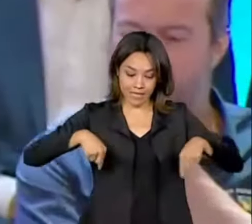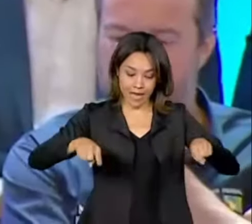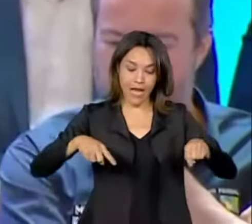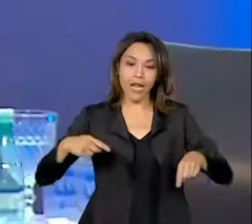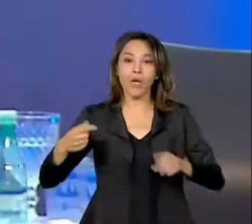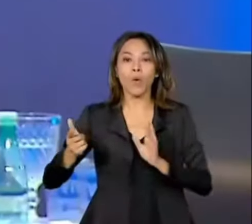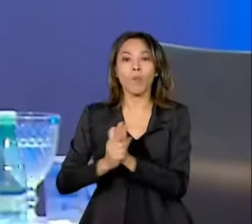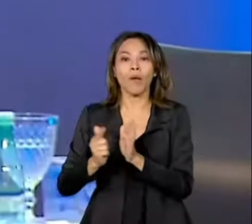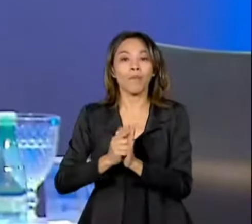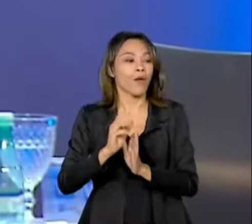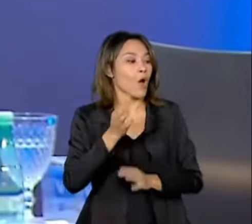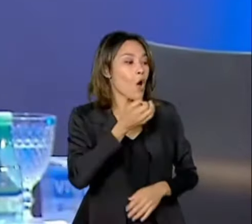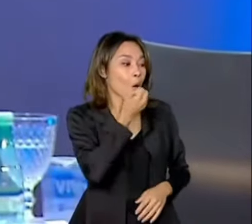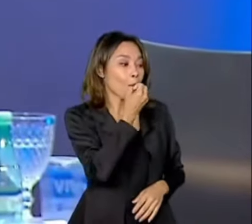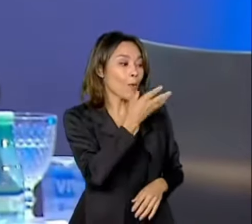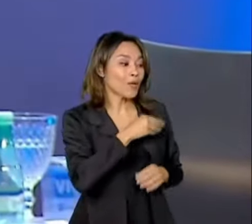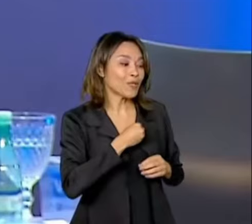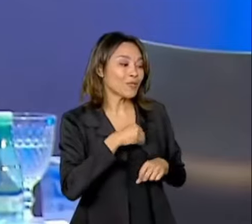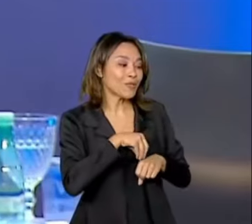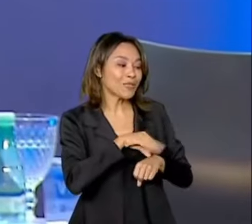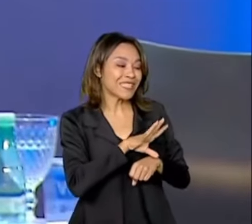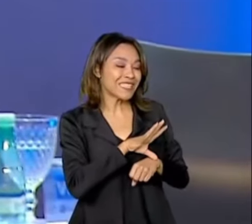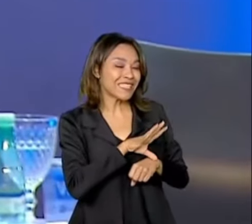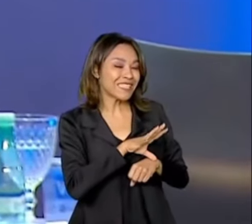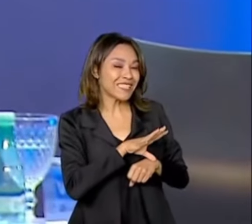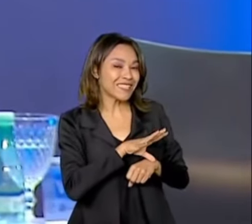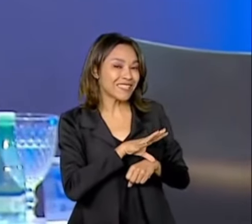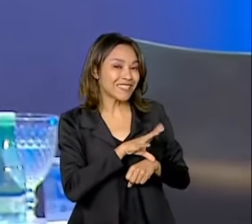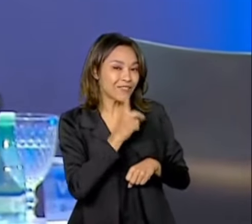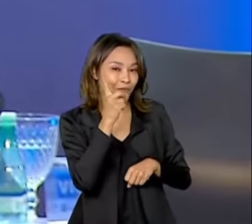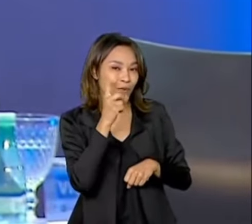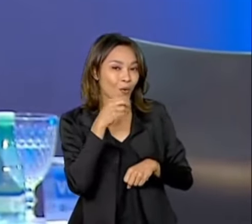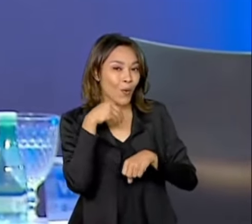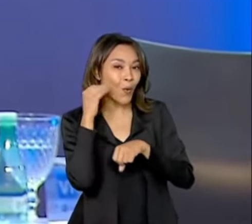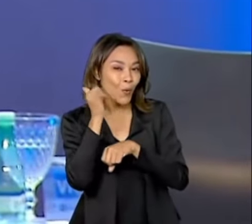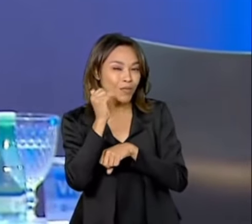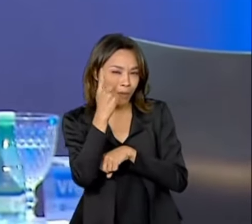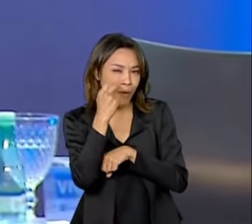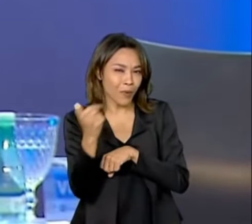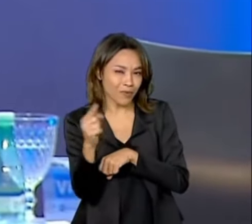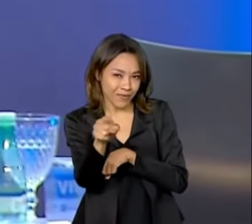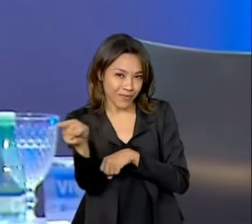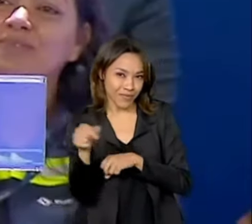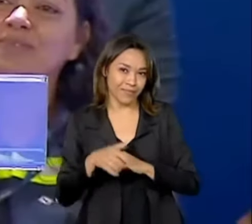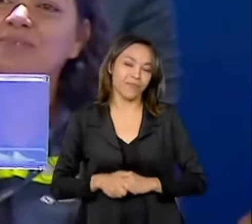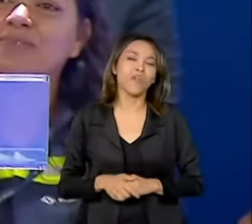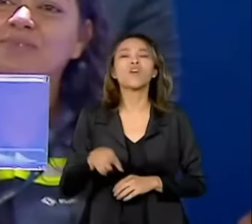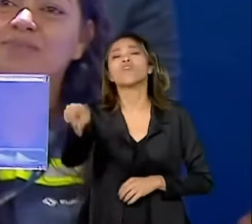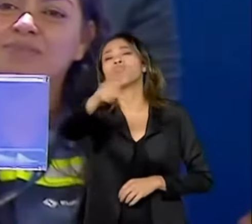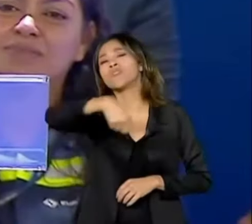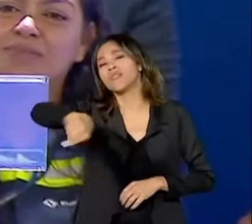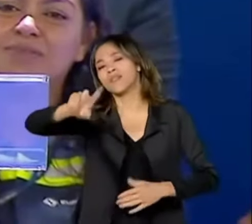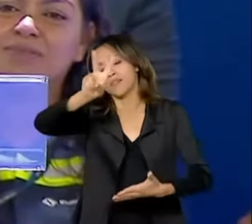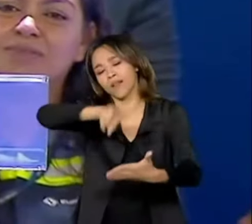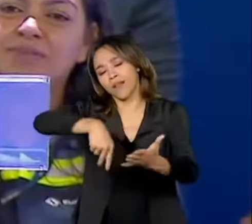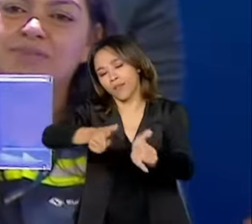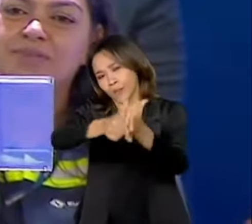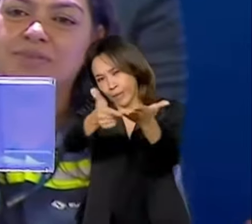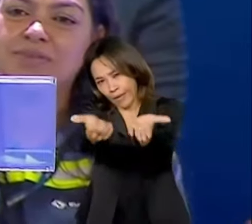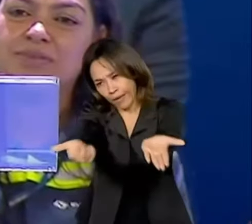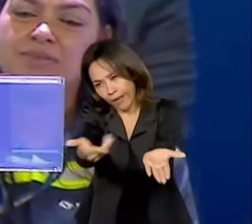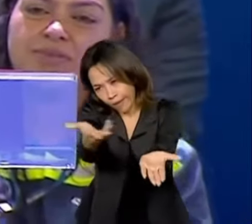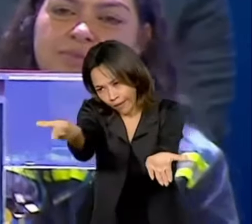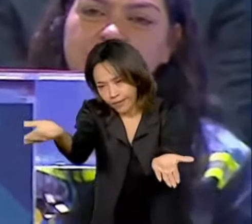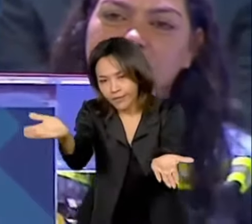para dar boa notícia. Então, eu vou contar uma coisa para vocês. Vocês que leem jornais,